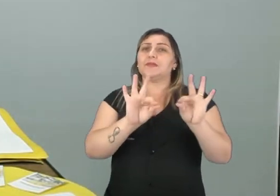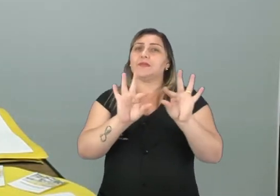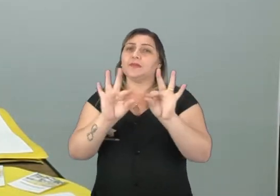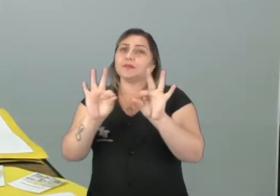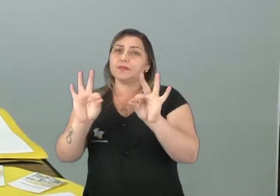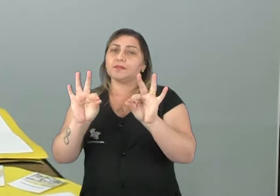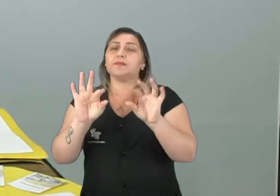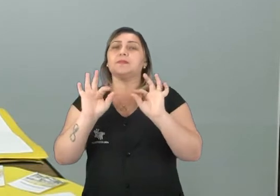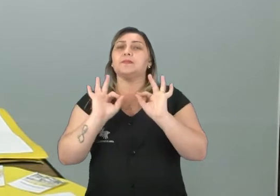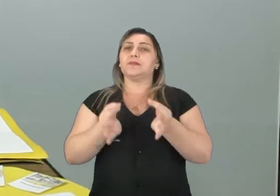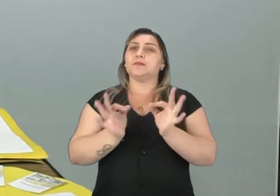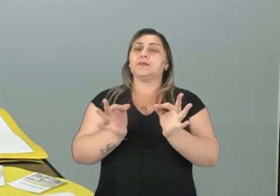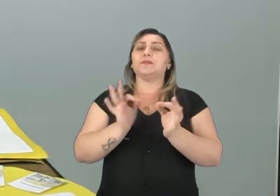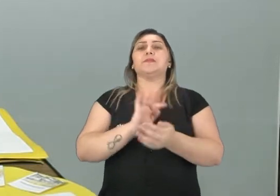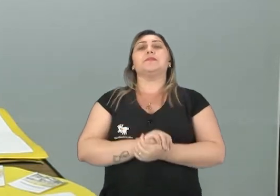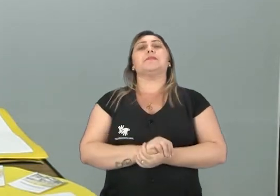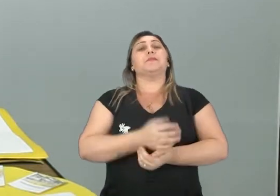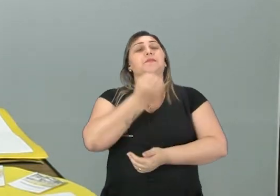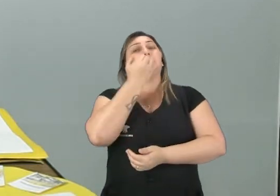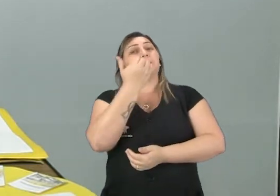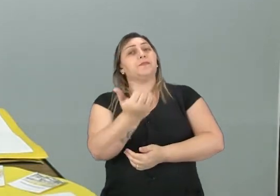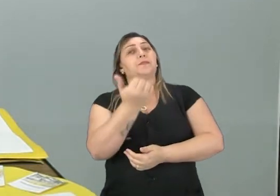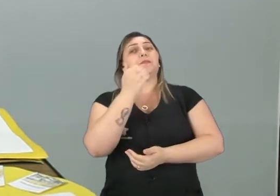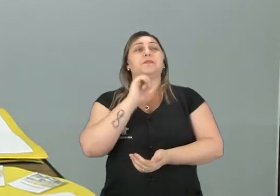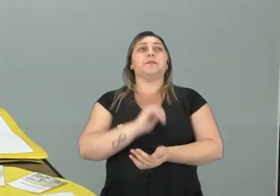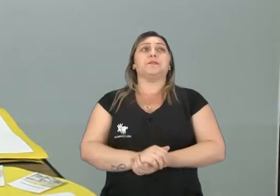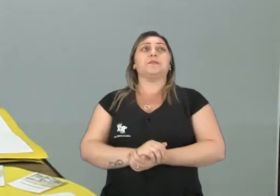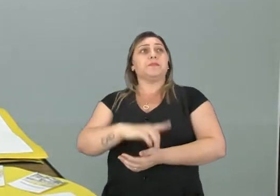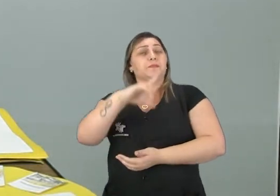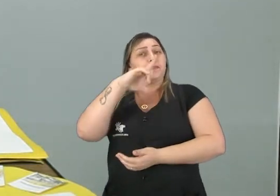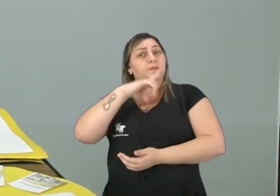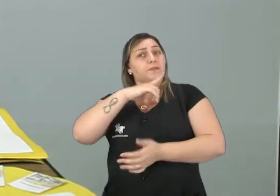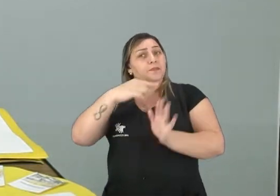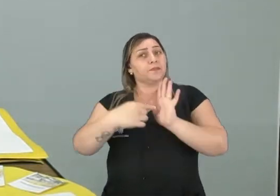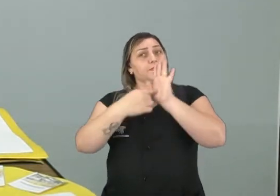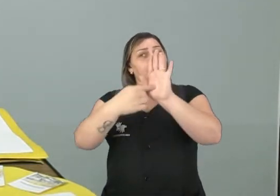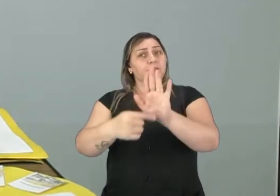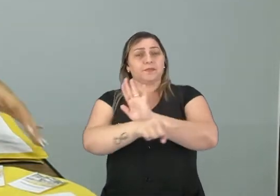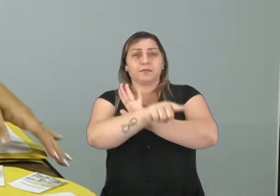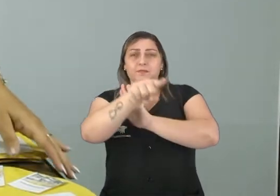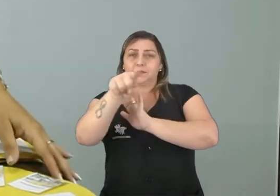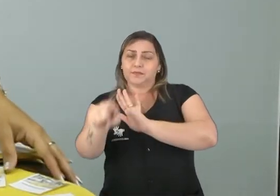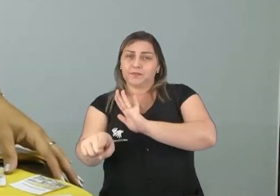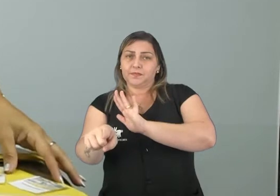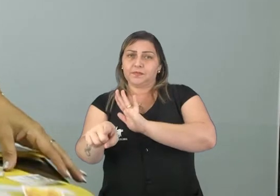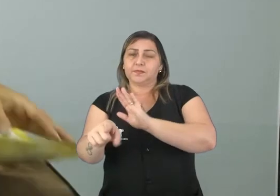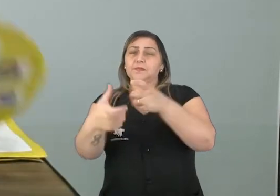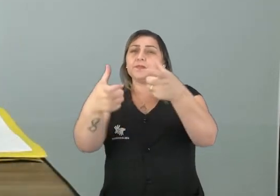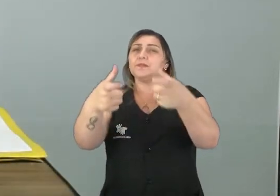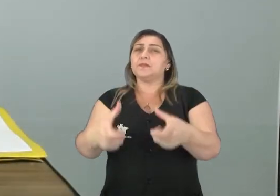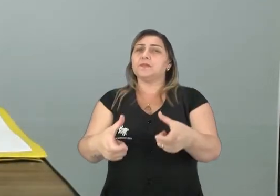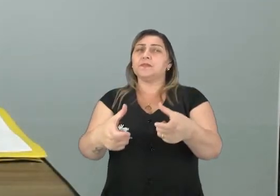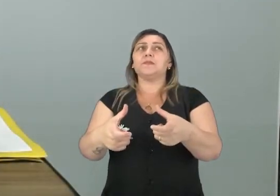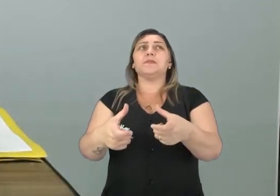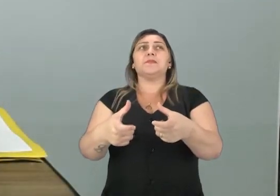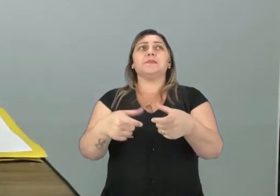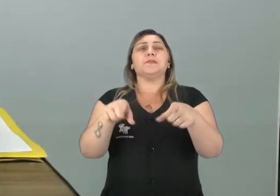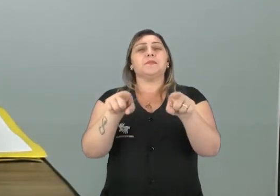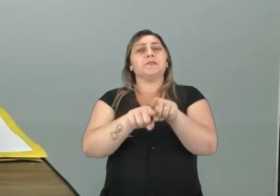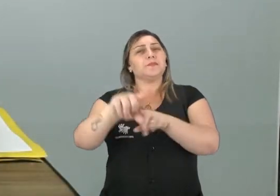tapioquinha, certo? Muito bem. Eu também vou mostrar a vocês o percurso, certo?